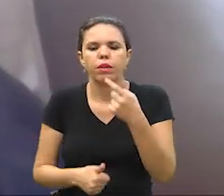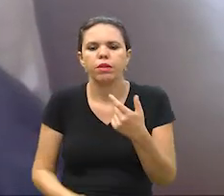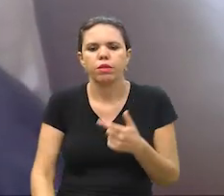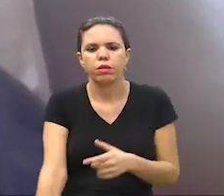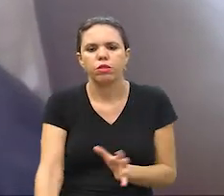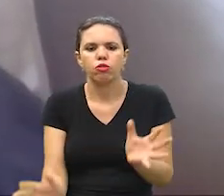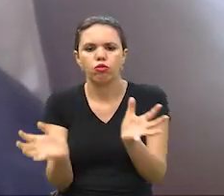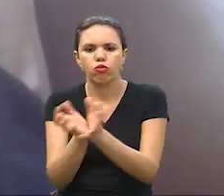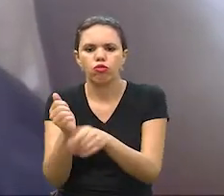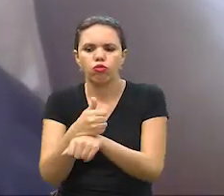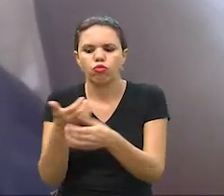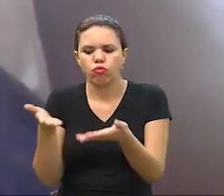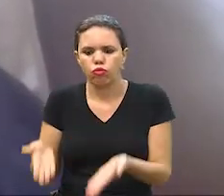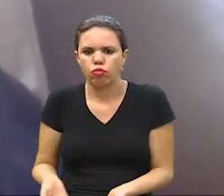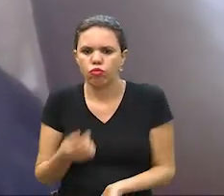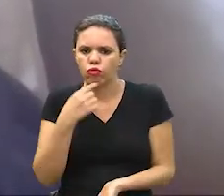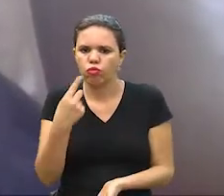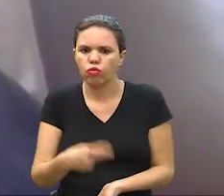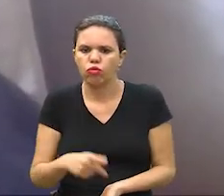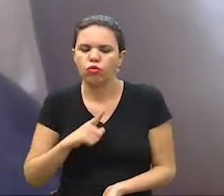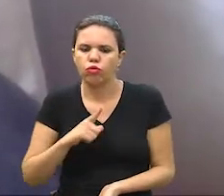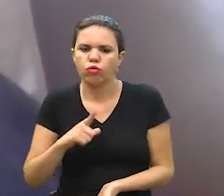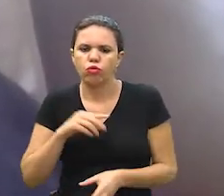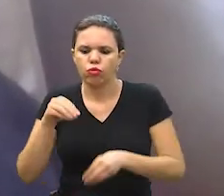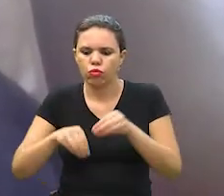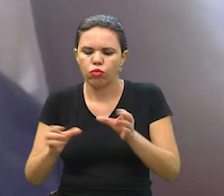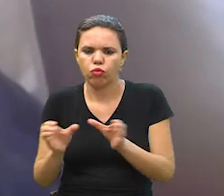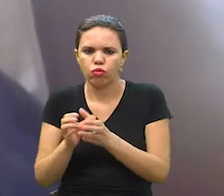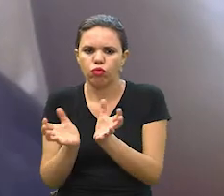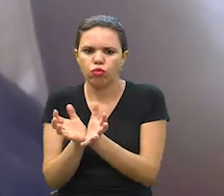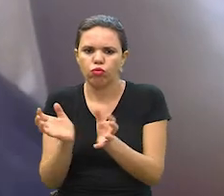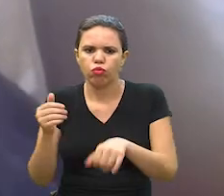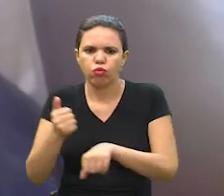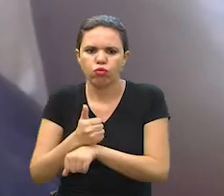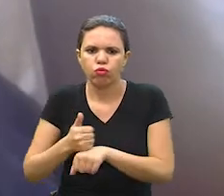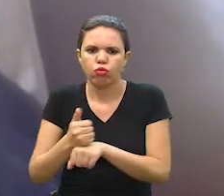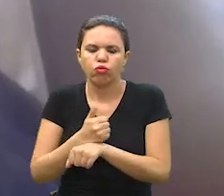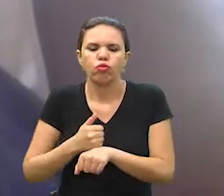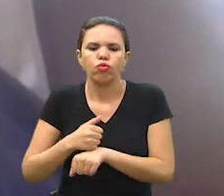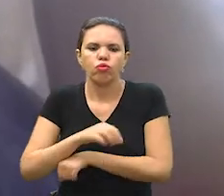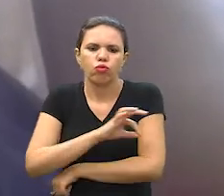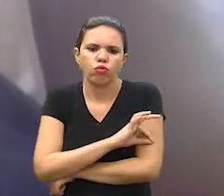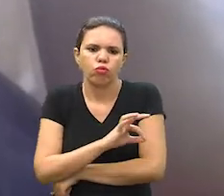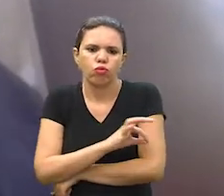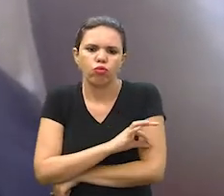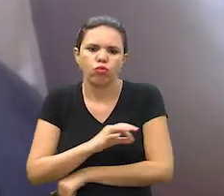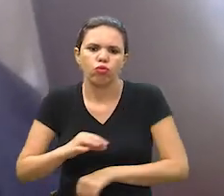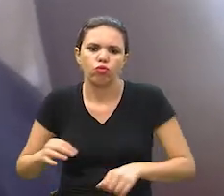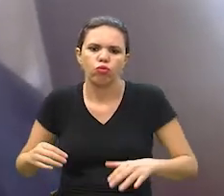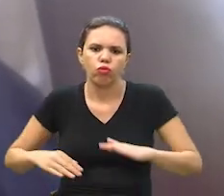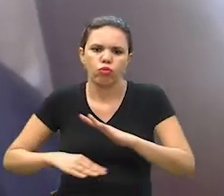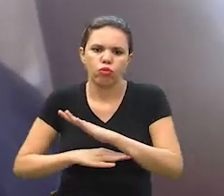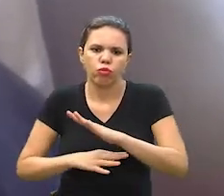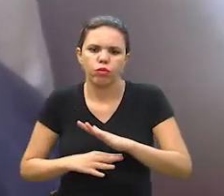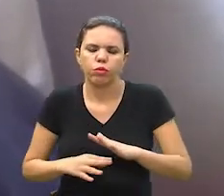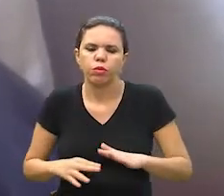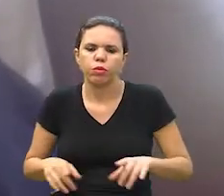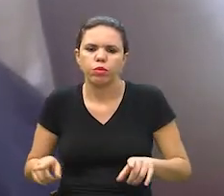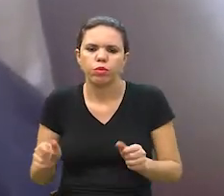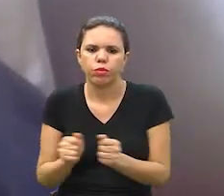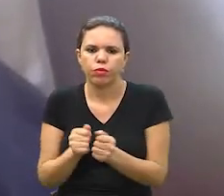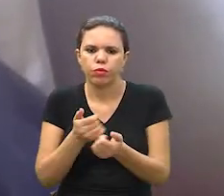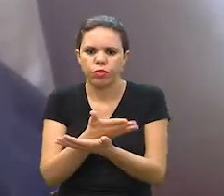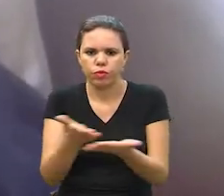o comitê é aqui. Nós temos que montar um comitê aqui que junte o executivo, que junte o legislativo, que